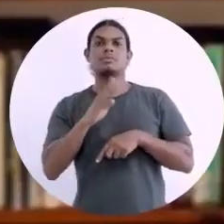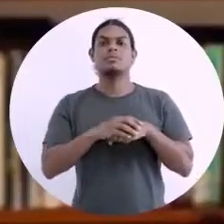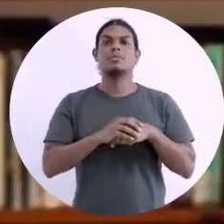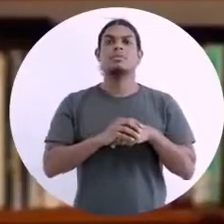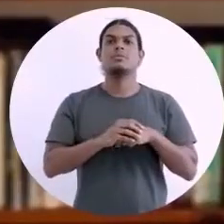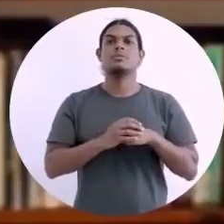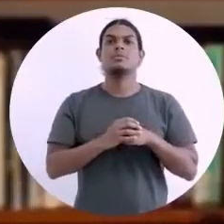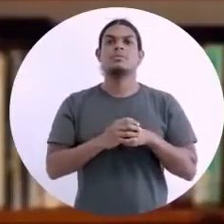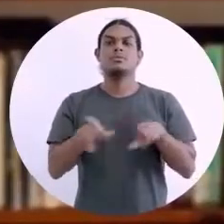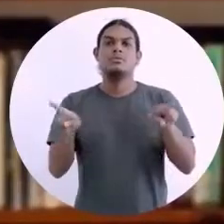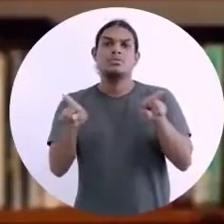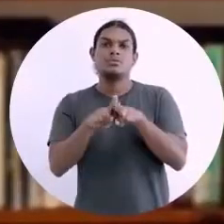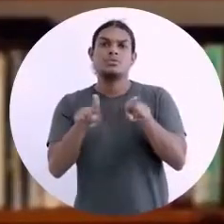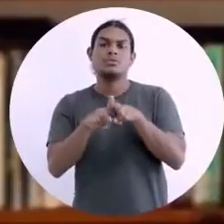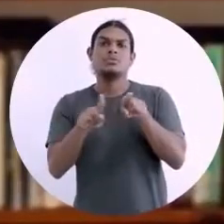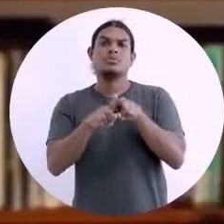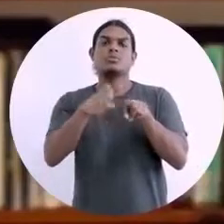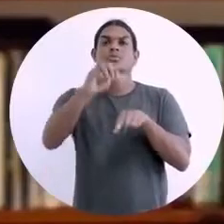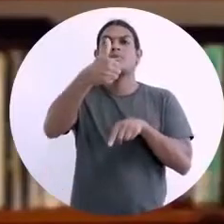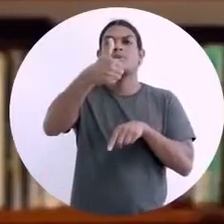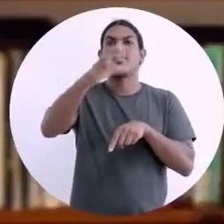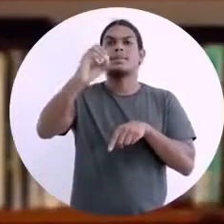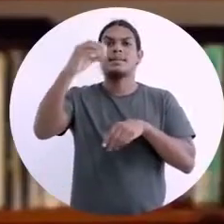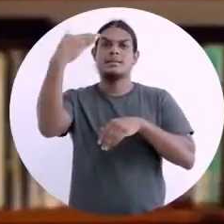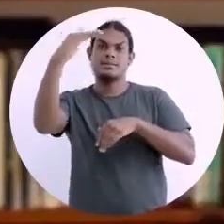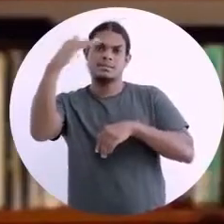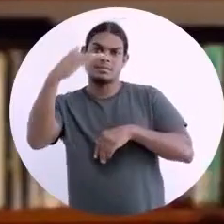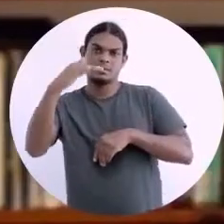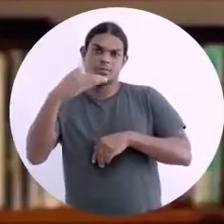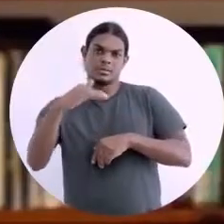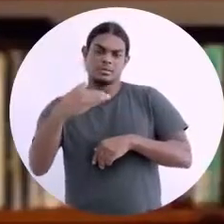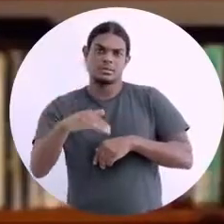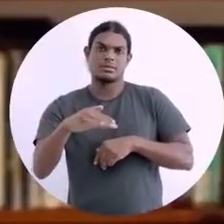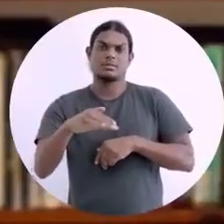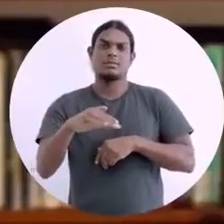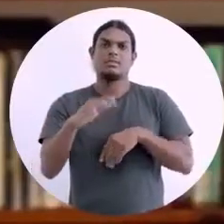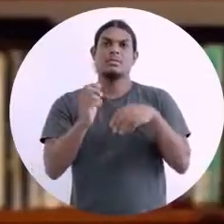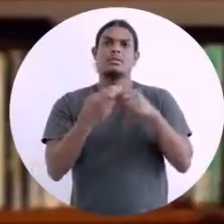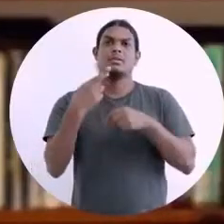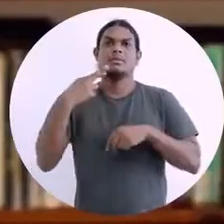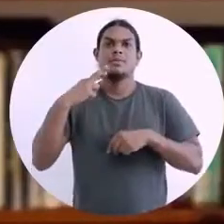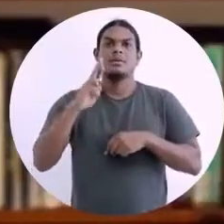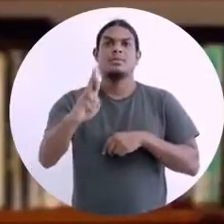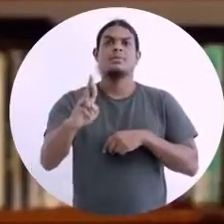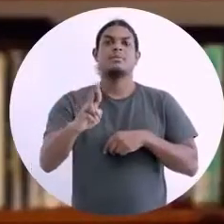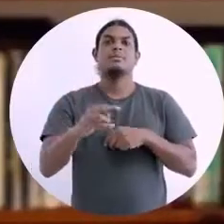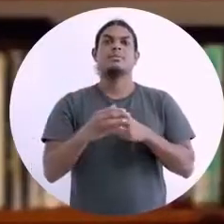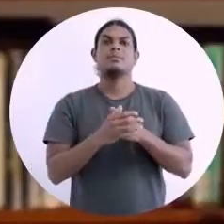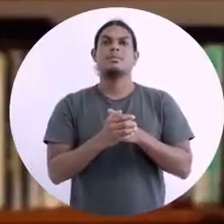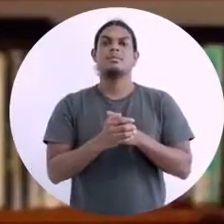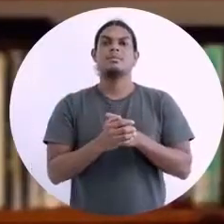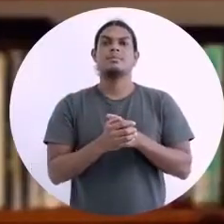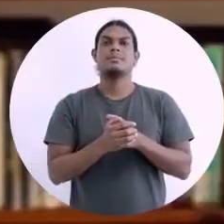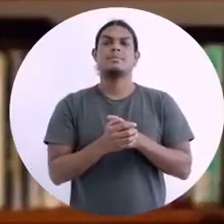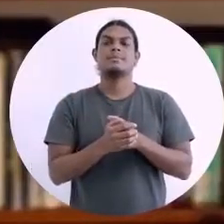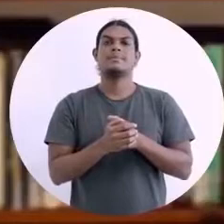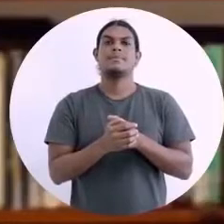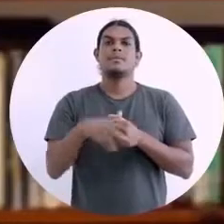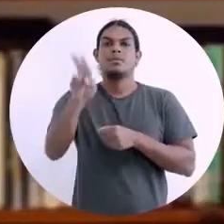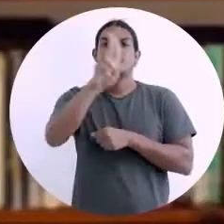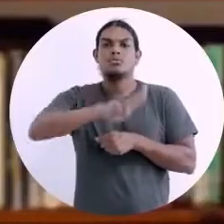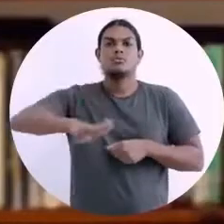classes. A princípio ele fez isso, em 10 grandes classes. E aí, para representar cada classe, ele usou